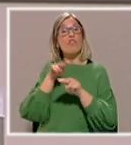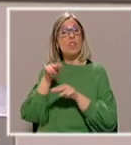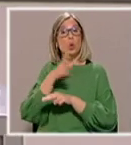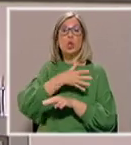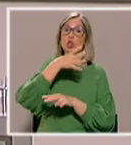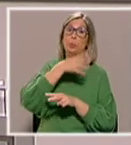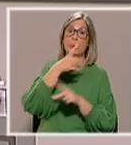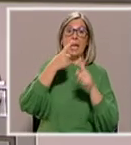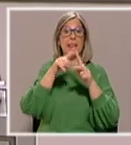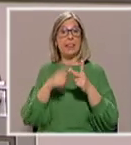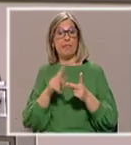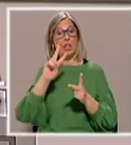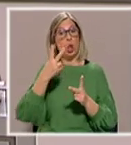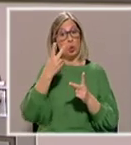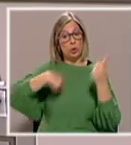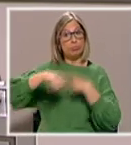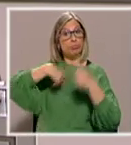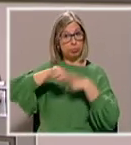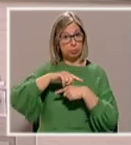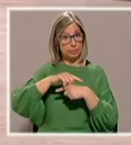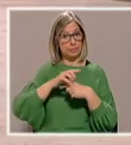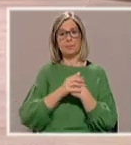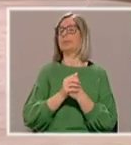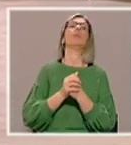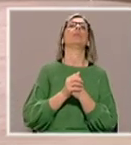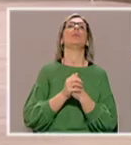Circulação Pulmonar. Fica então atento.